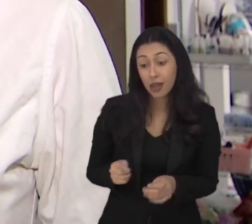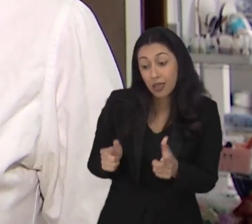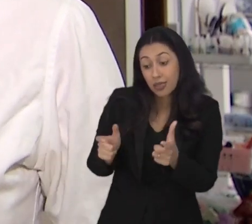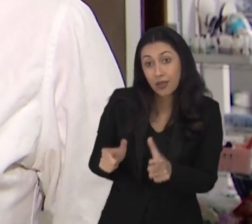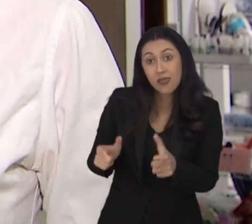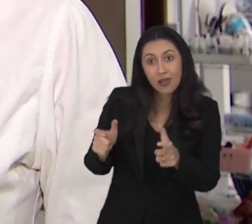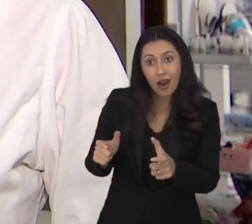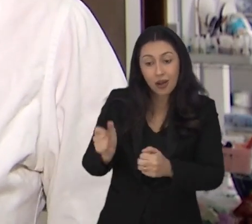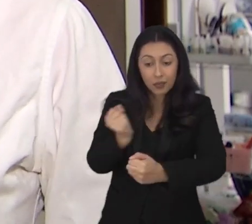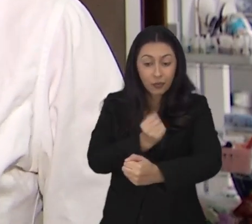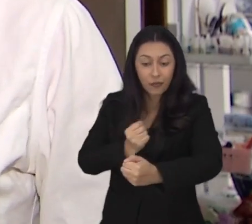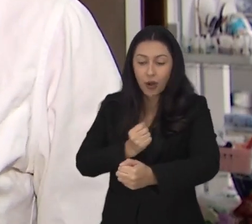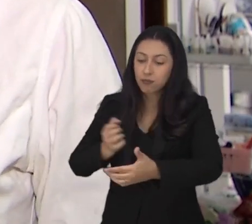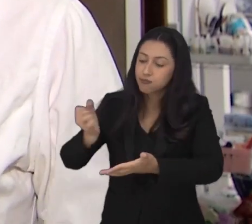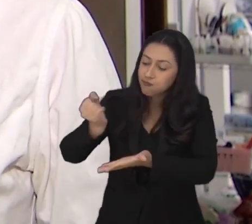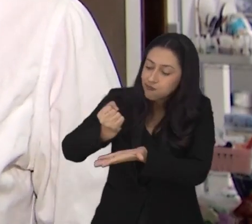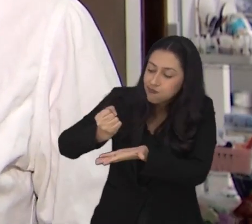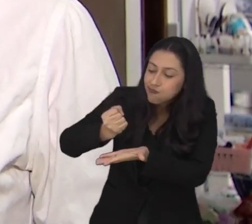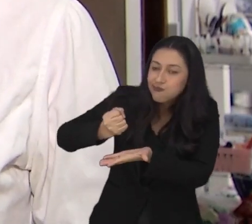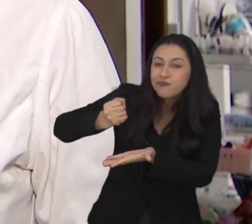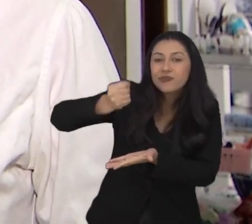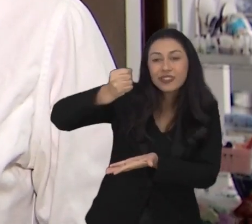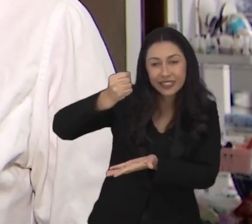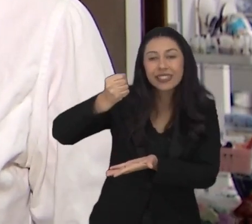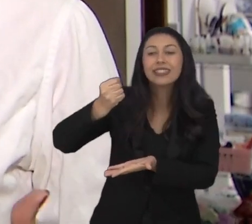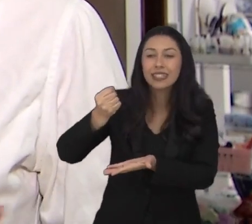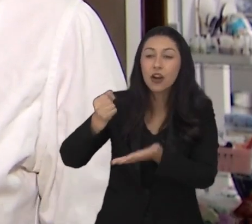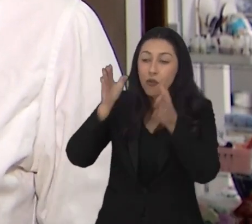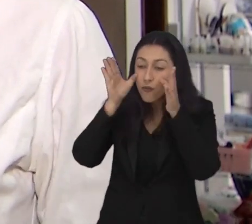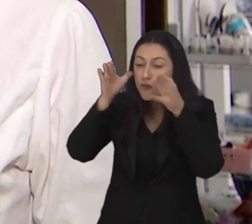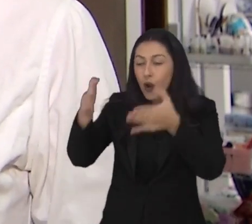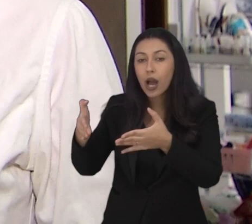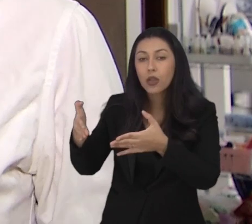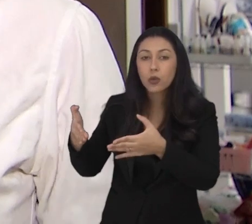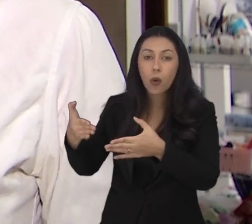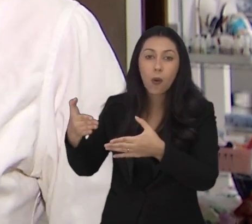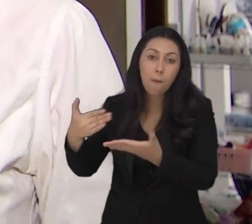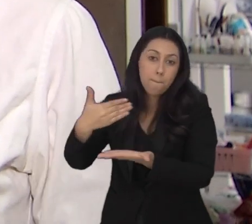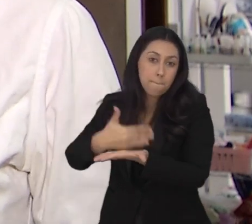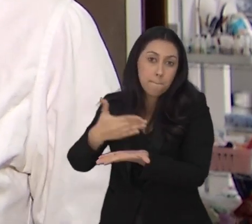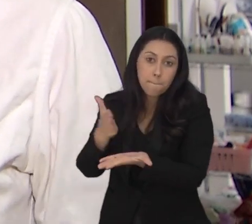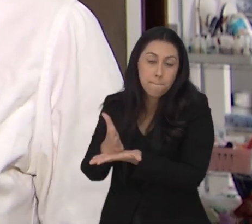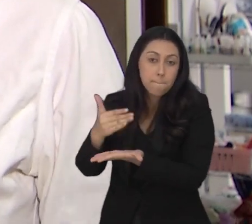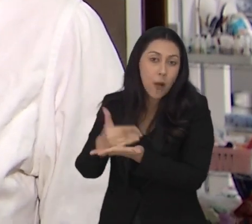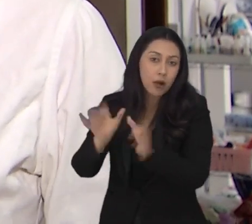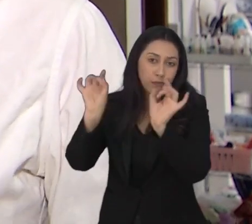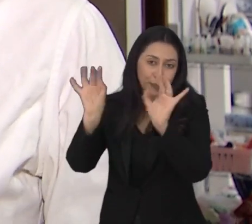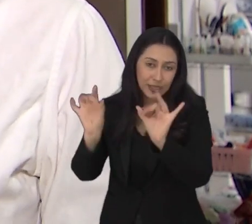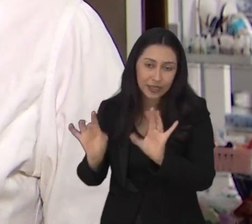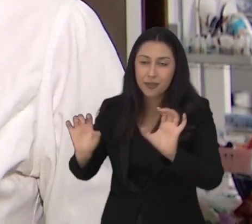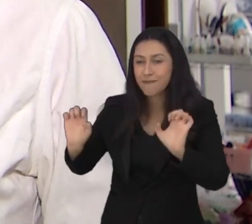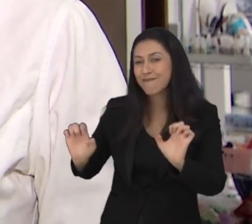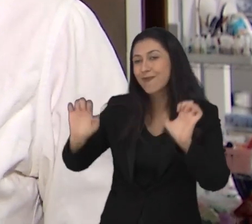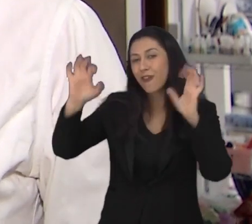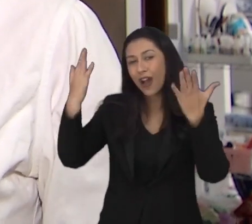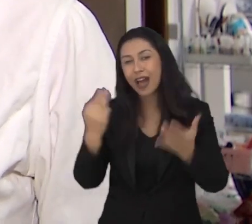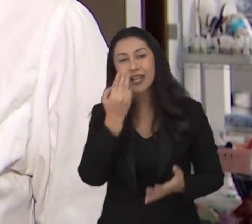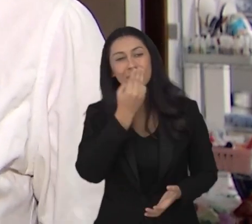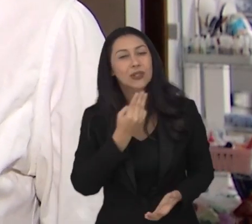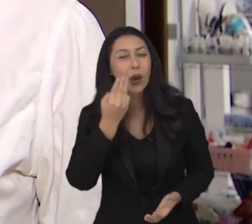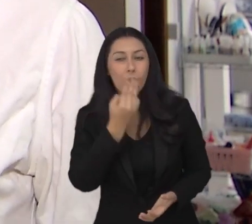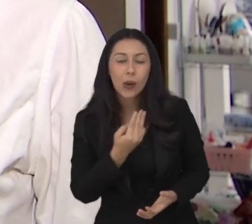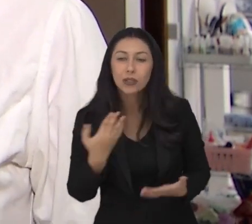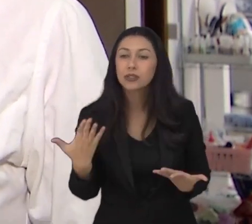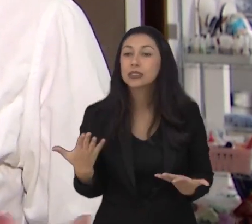confeitaria, um ateliê de confeitaria, né? A gente faz aqui, o nosso foco são mais em bolos decorados para festas e doces também, né? A